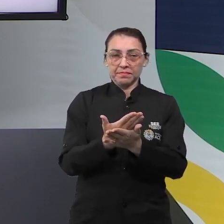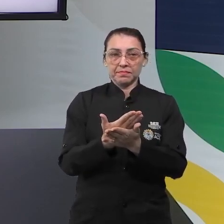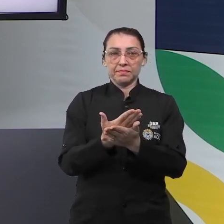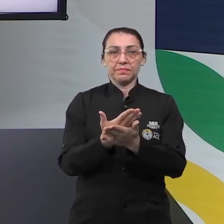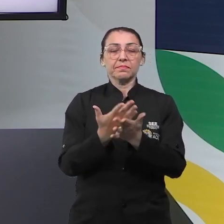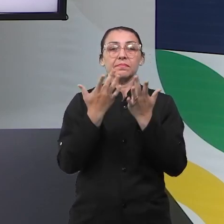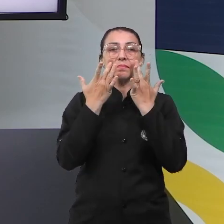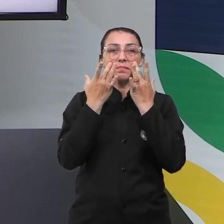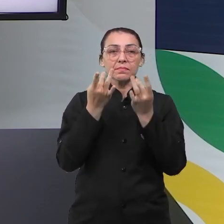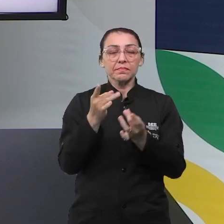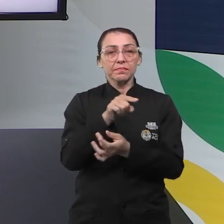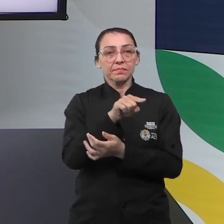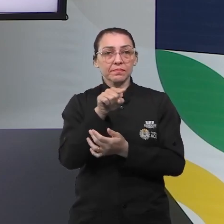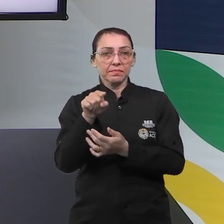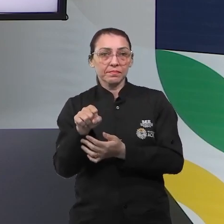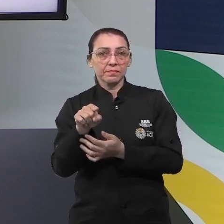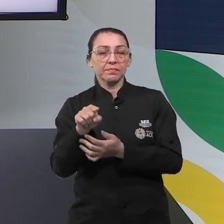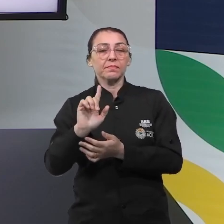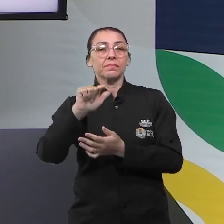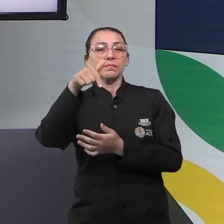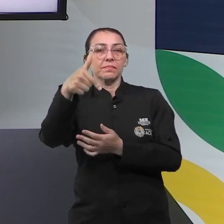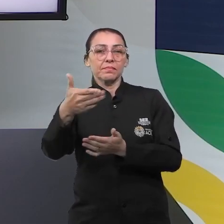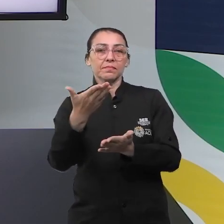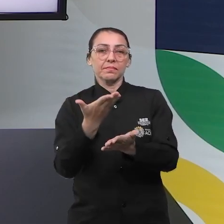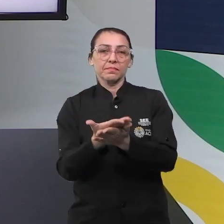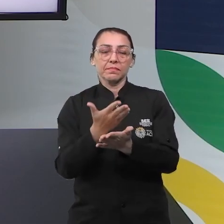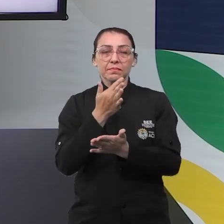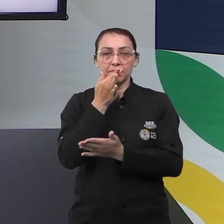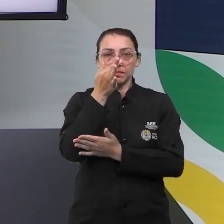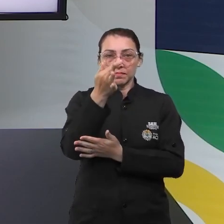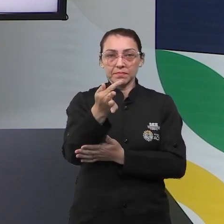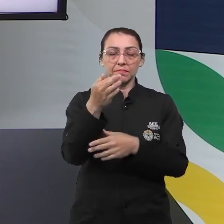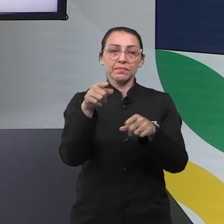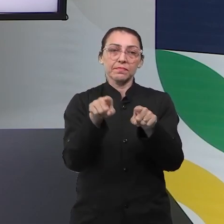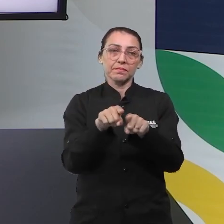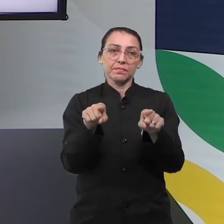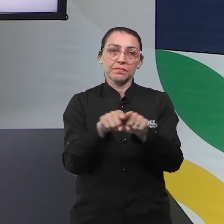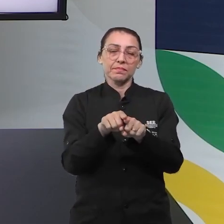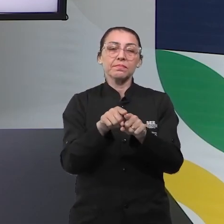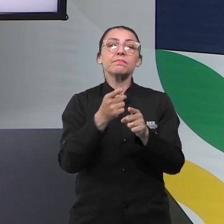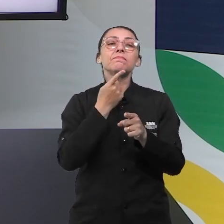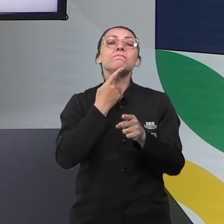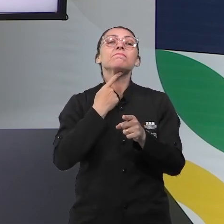com a atenção de vocês nas próximas aulas também